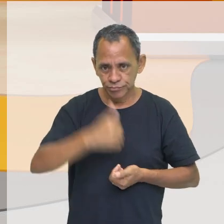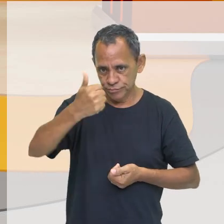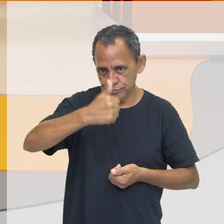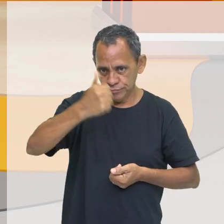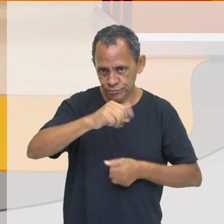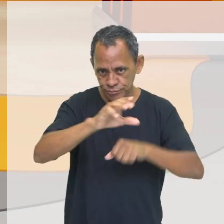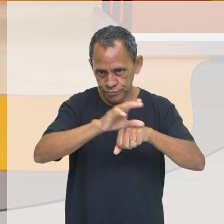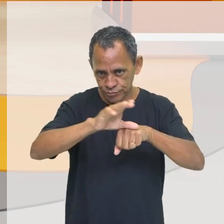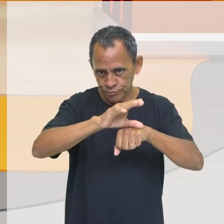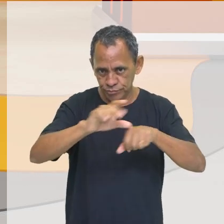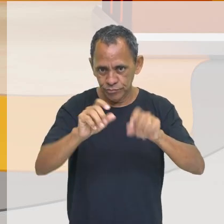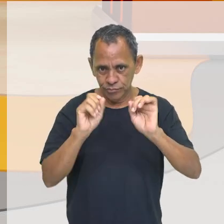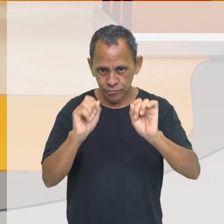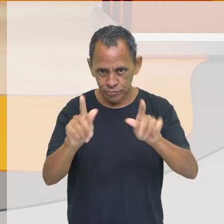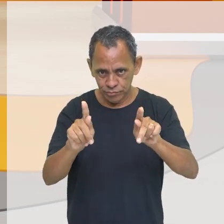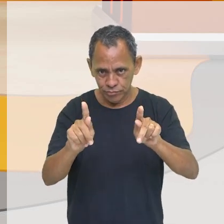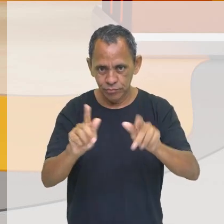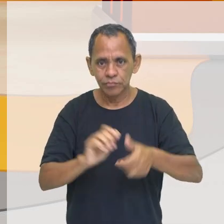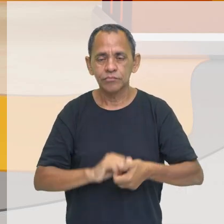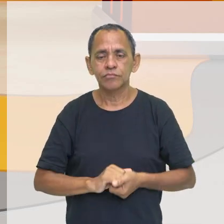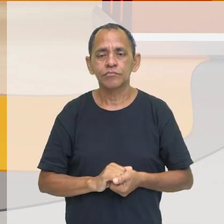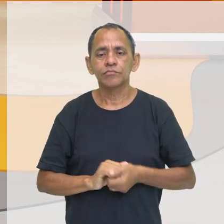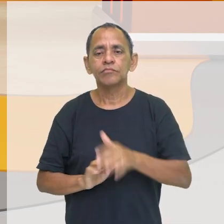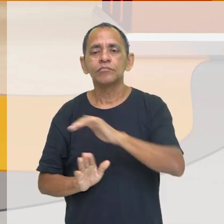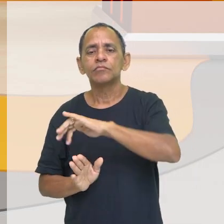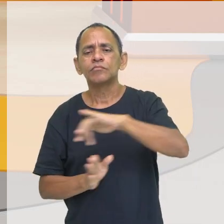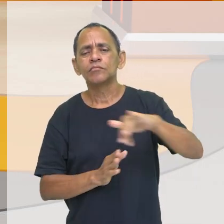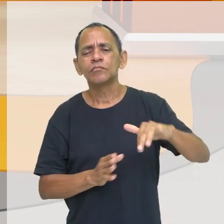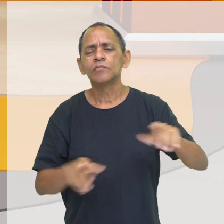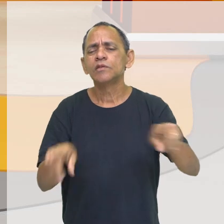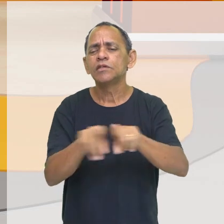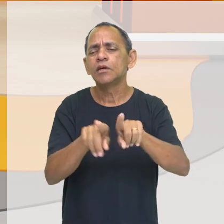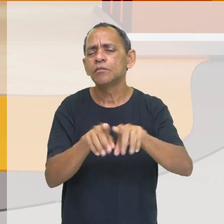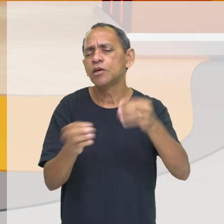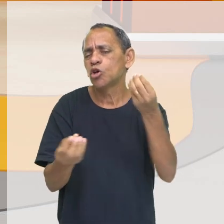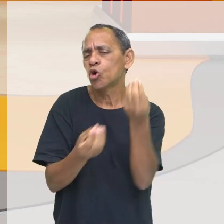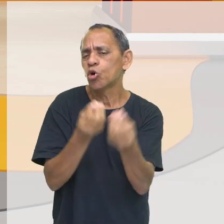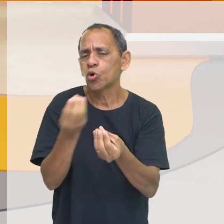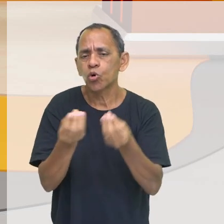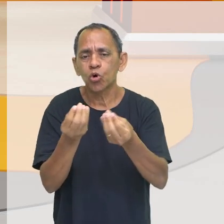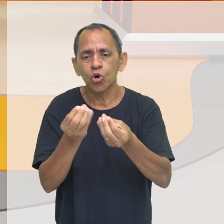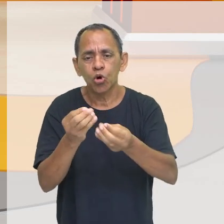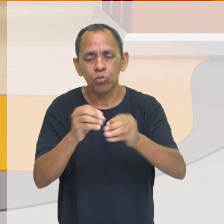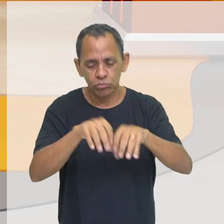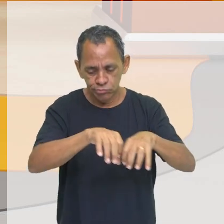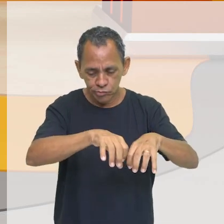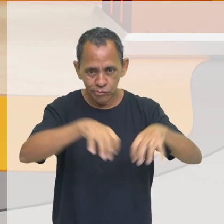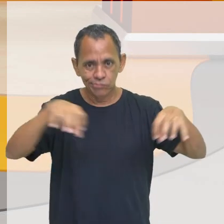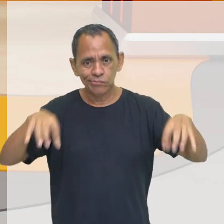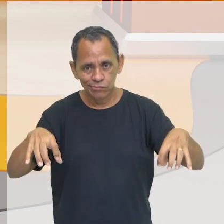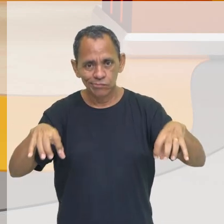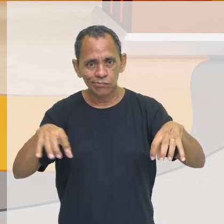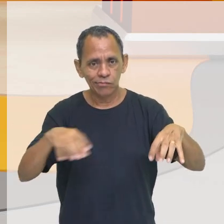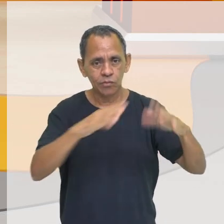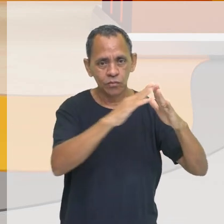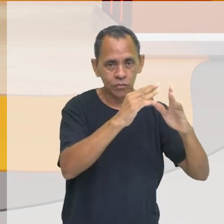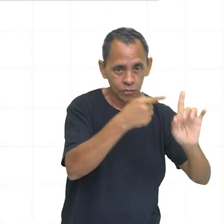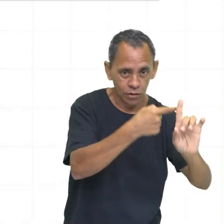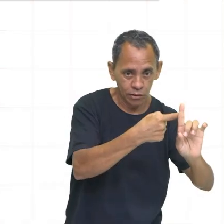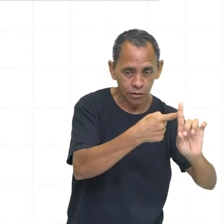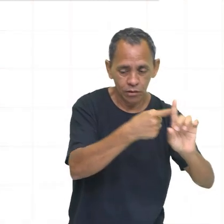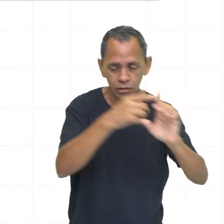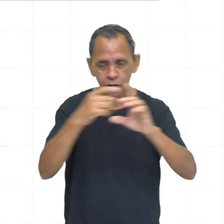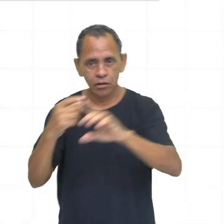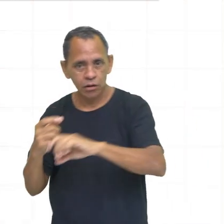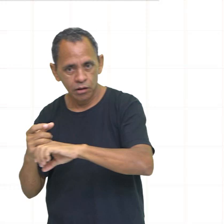Constituição do Brasil República. Ok? Certinho? Vamos observar aí como é que acontece a separação entre igreja e